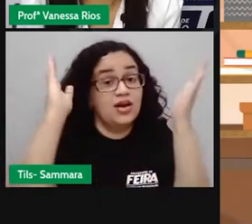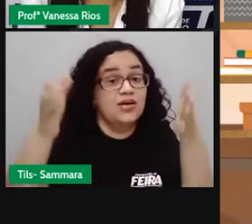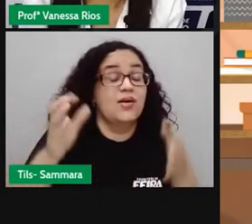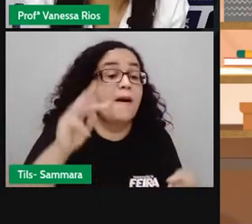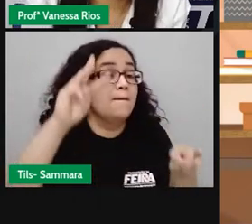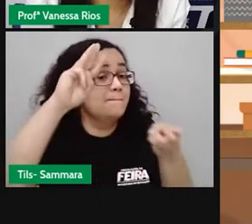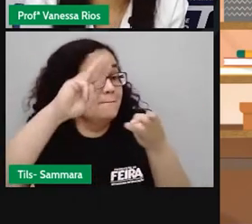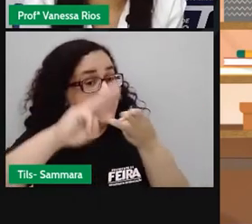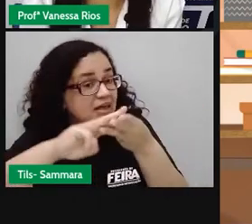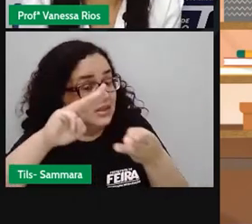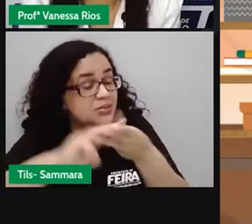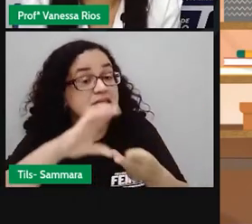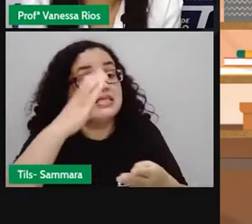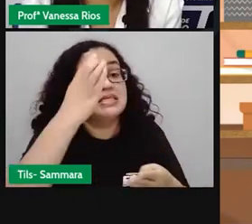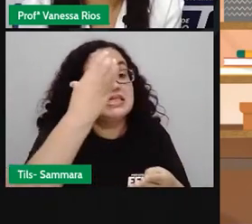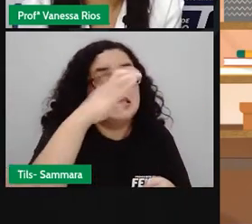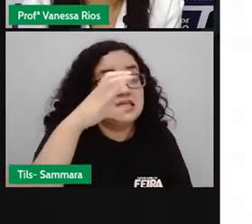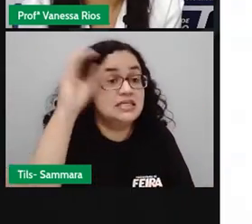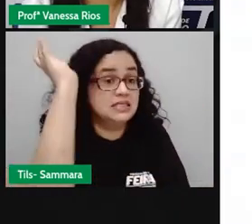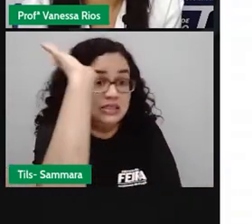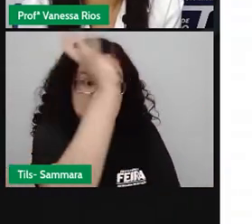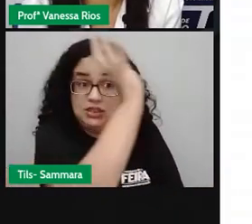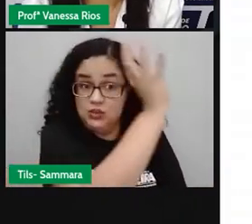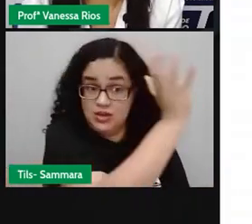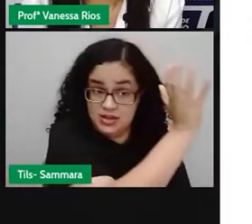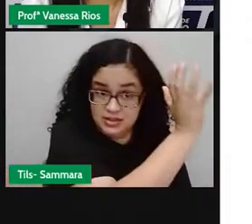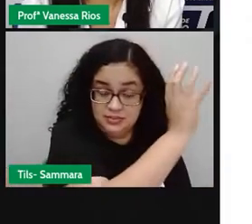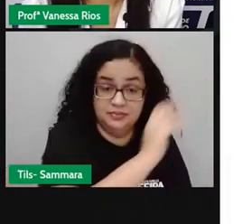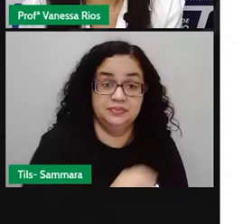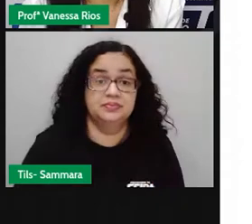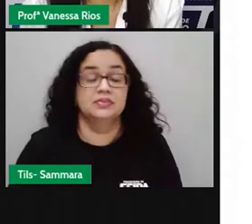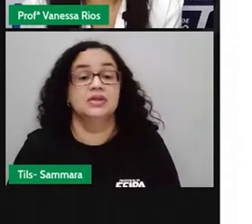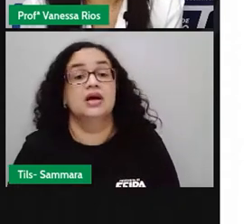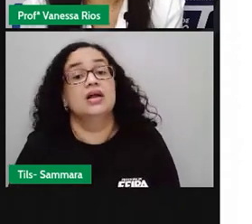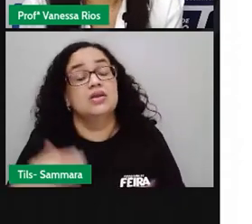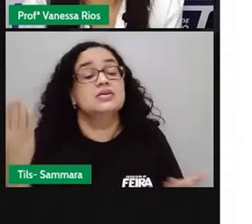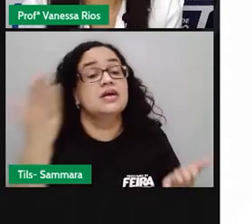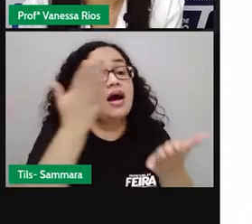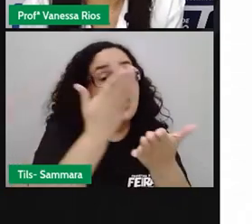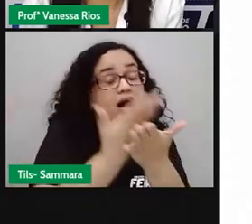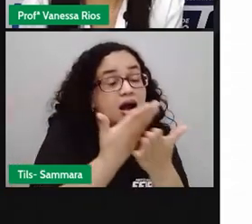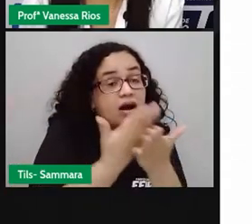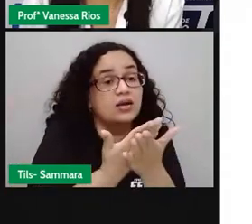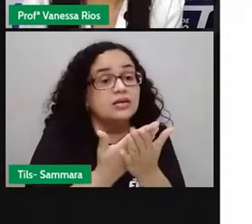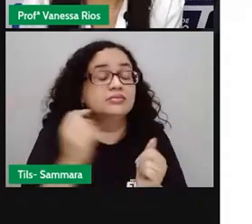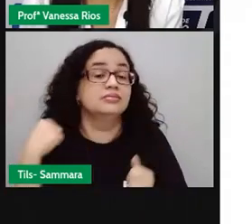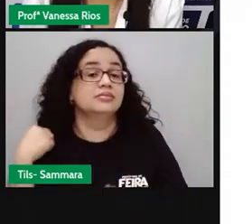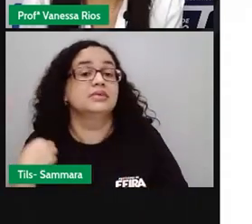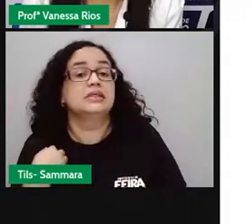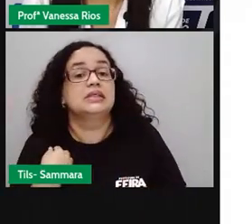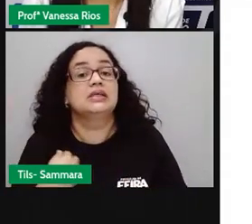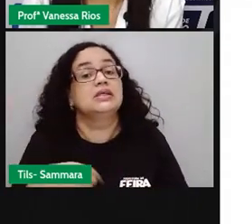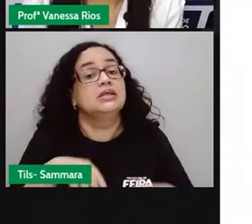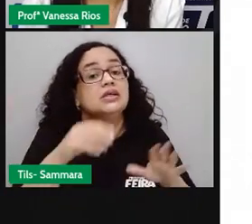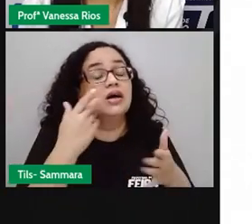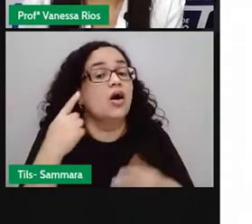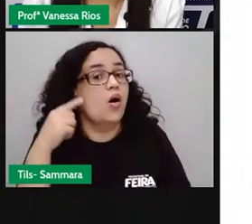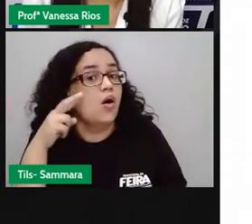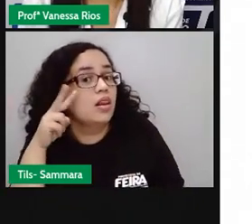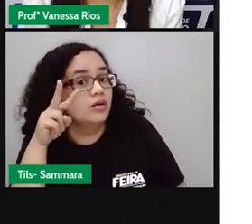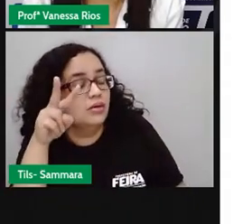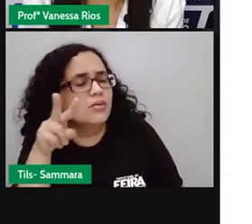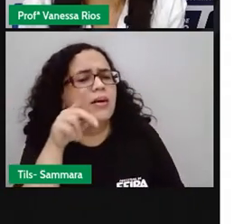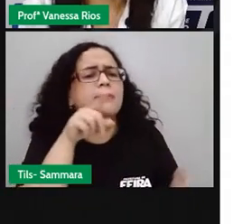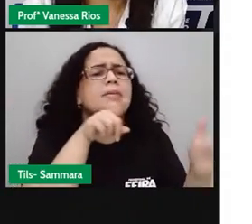de matemática e ciências naturais. E aí, nessa aula, nós vamos estudar sobre, olha só,